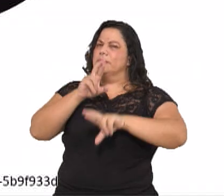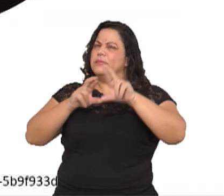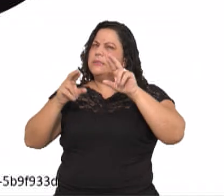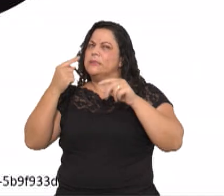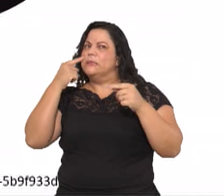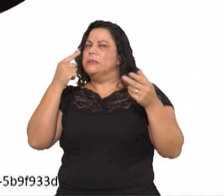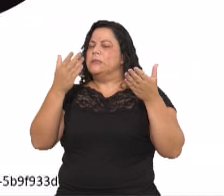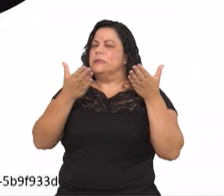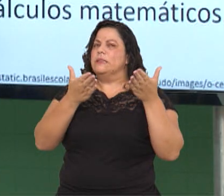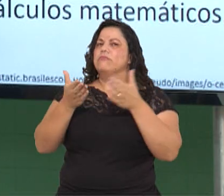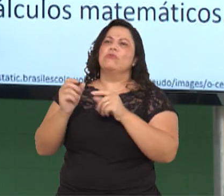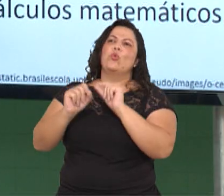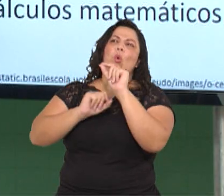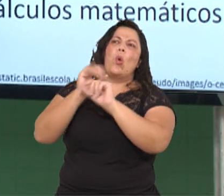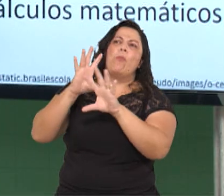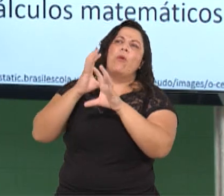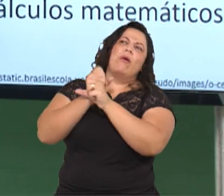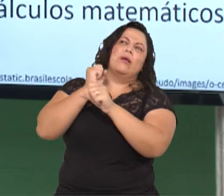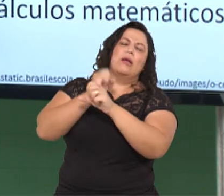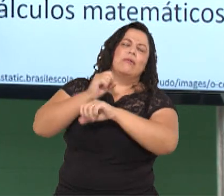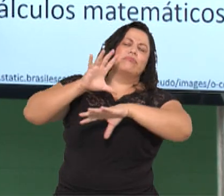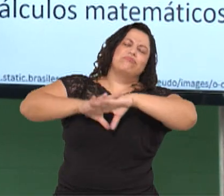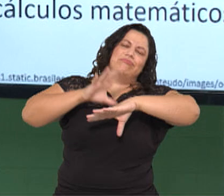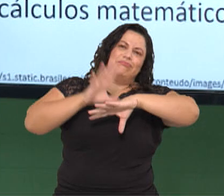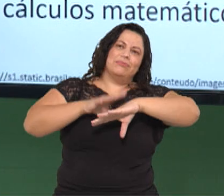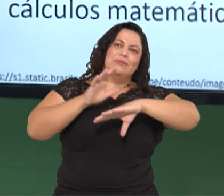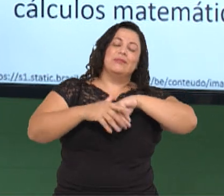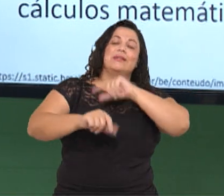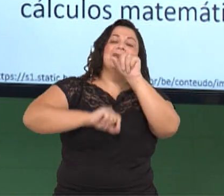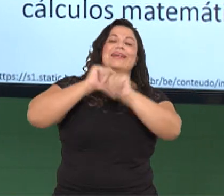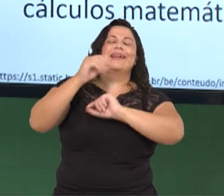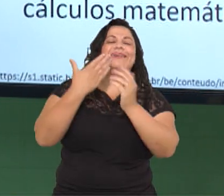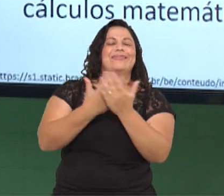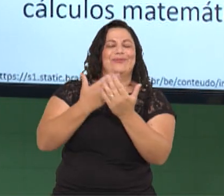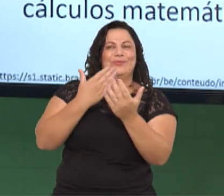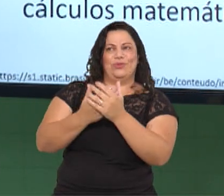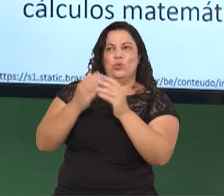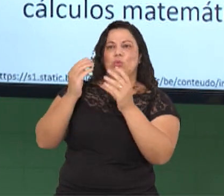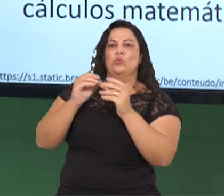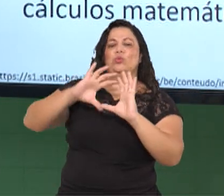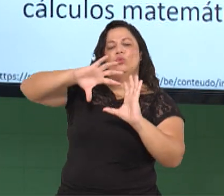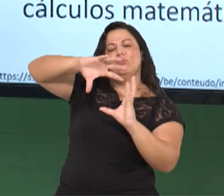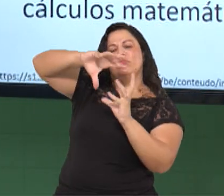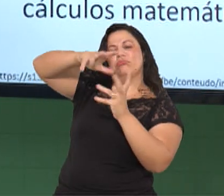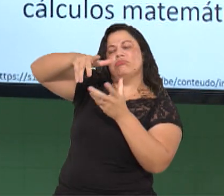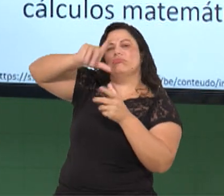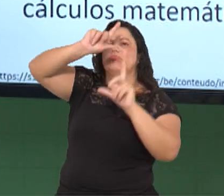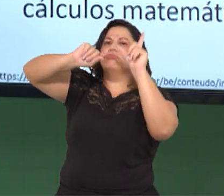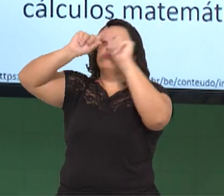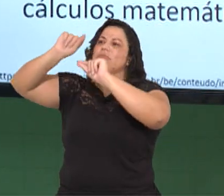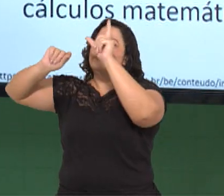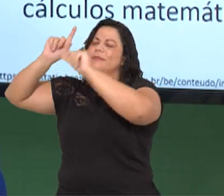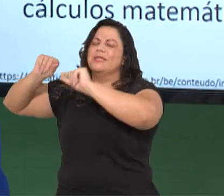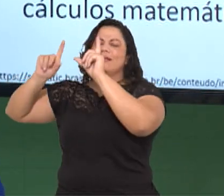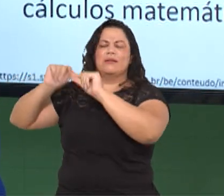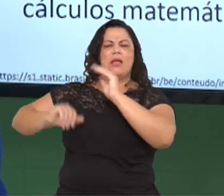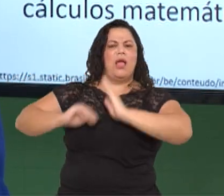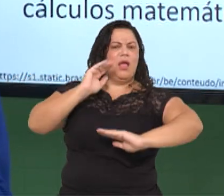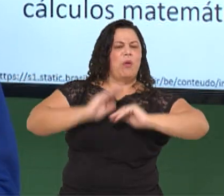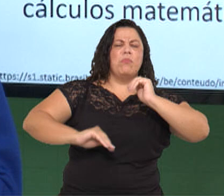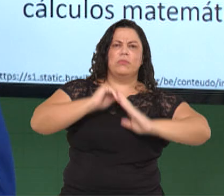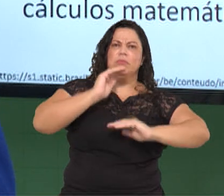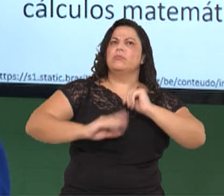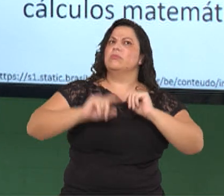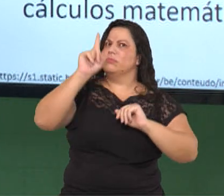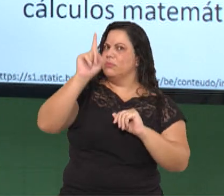cálculos matemáticos. Então, quem estuda astronomia é o astrônomo, é uma profissão. Então, esse